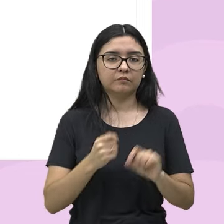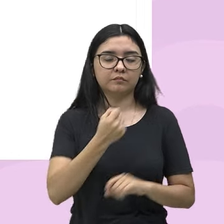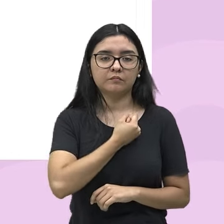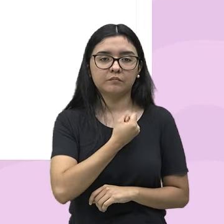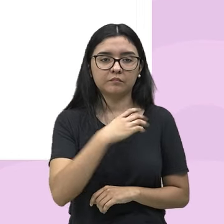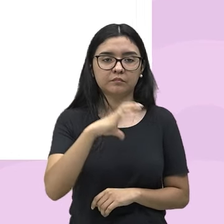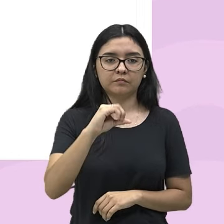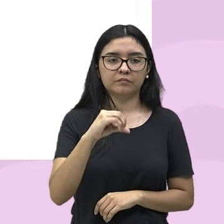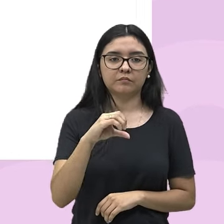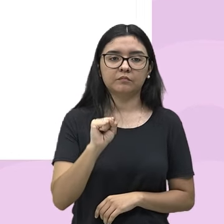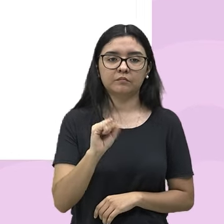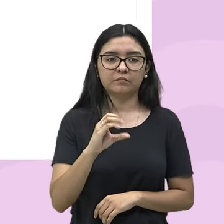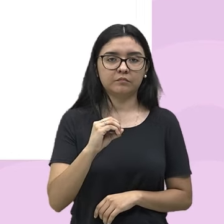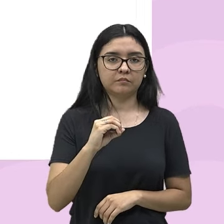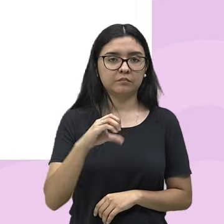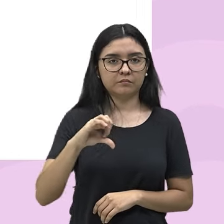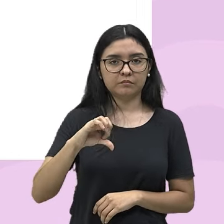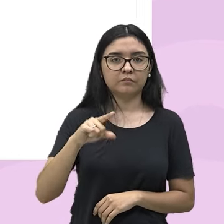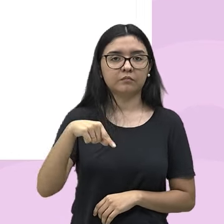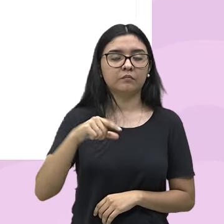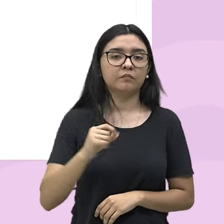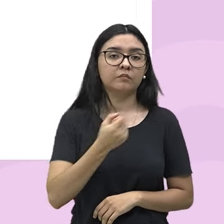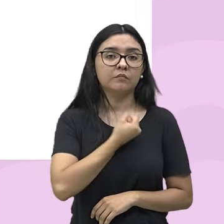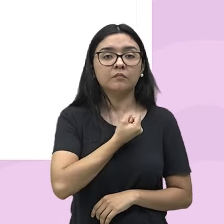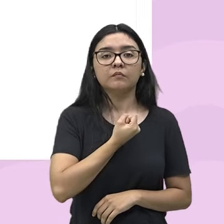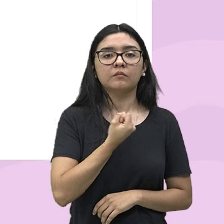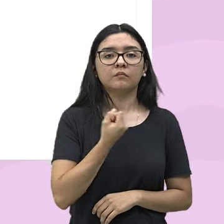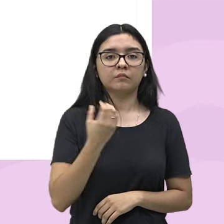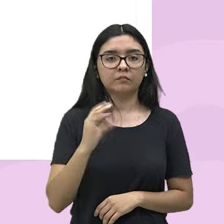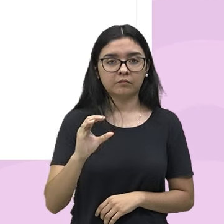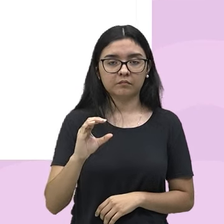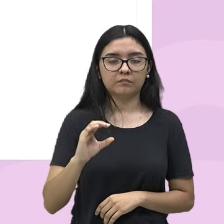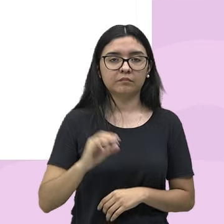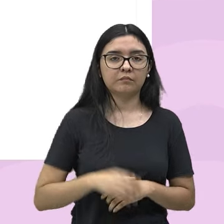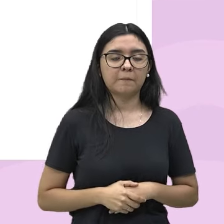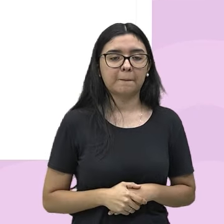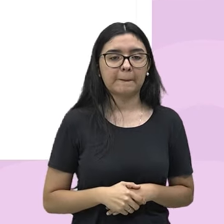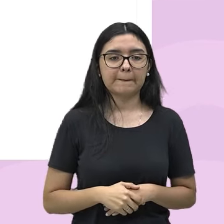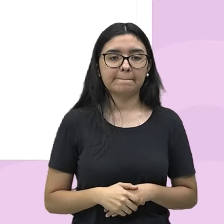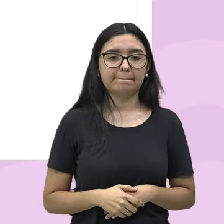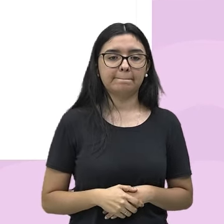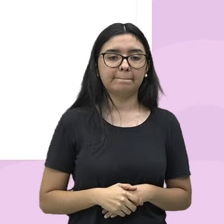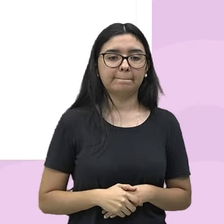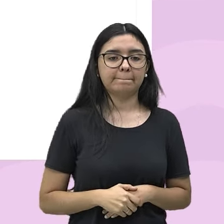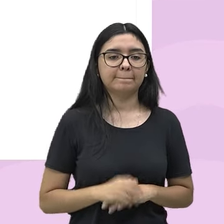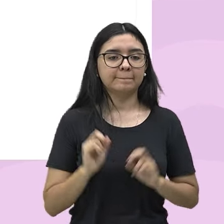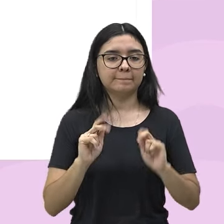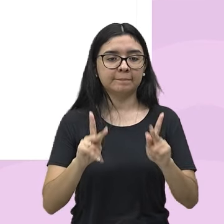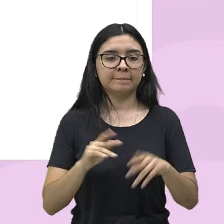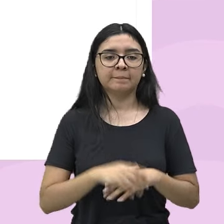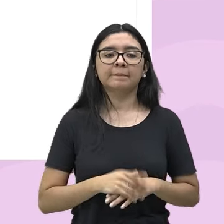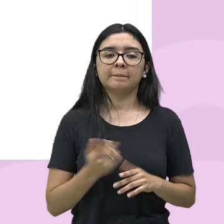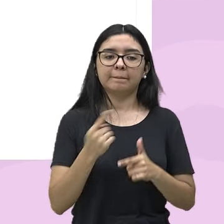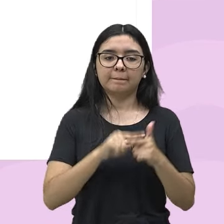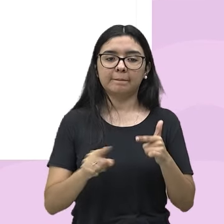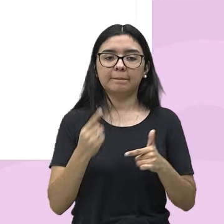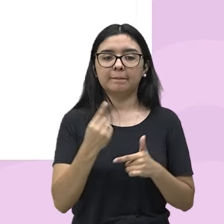número 9.809 é um número composto. Tudo bem? É divisível por